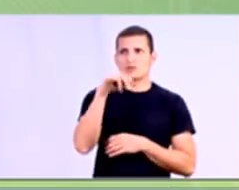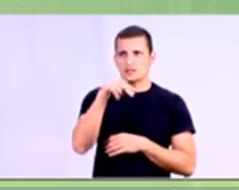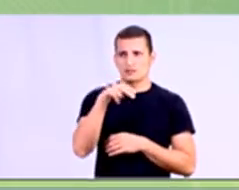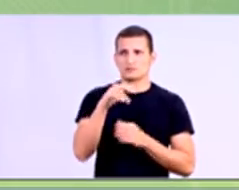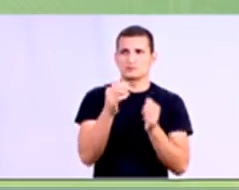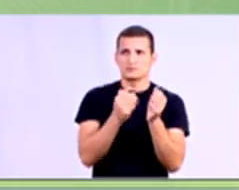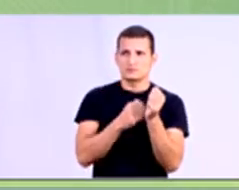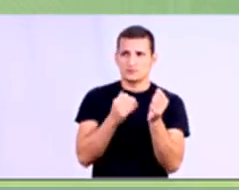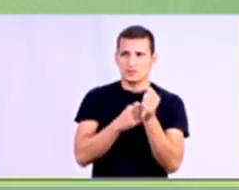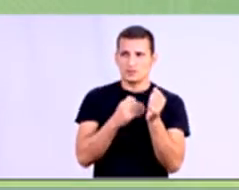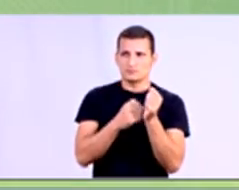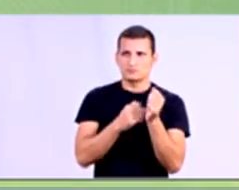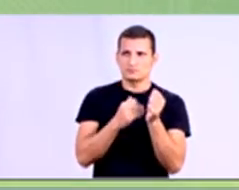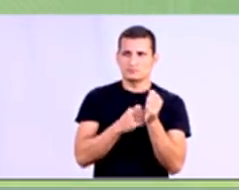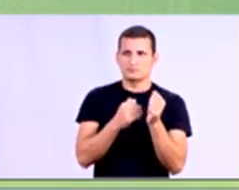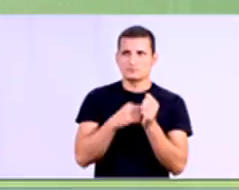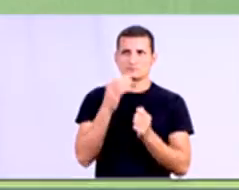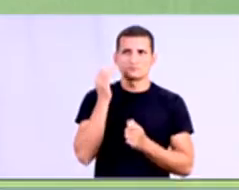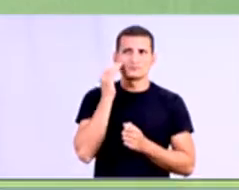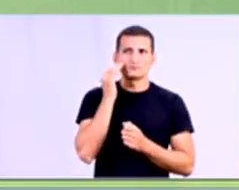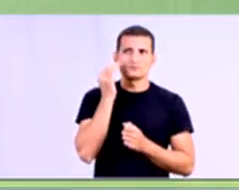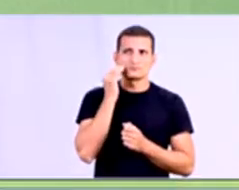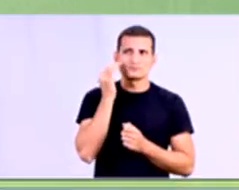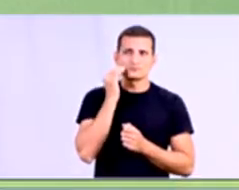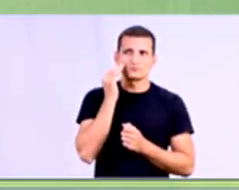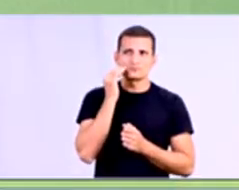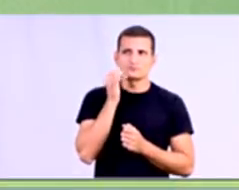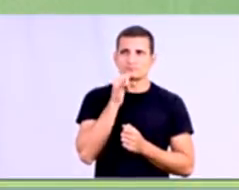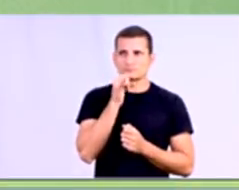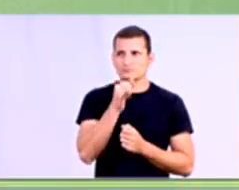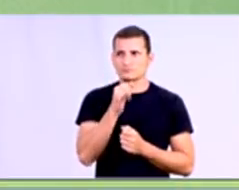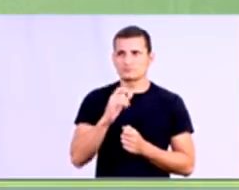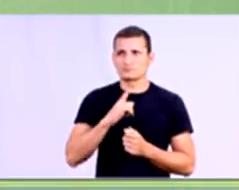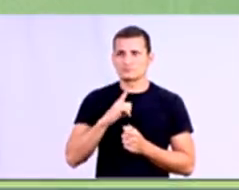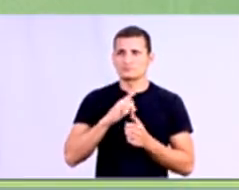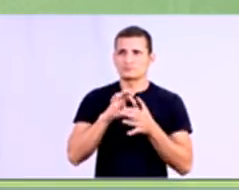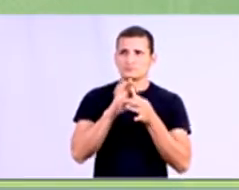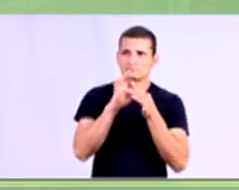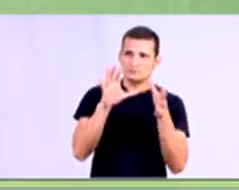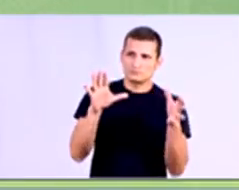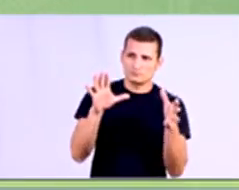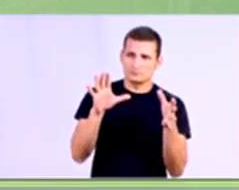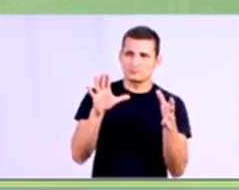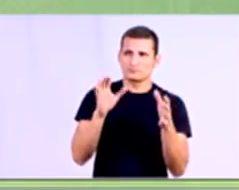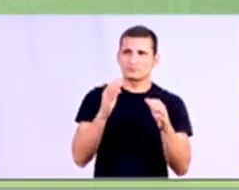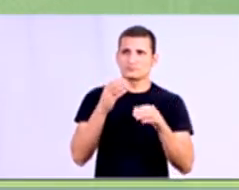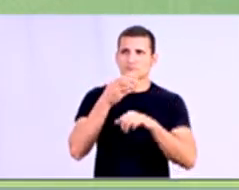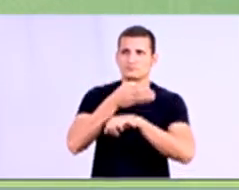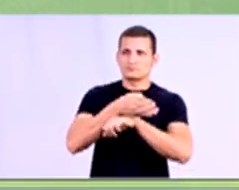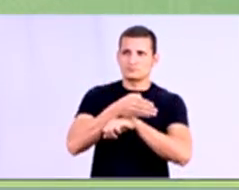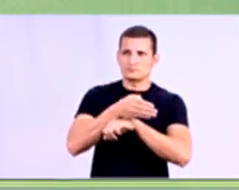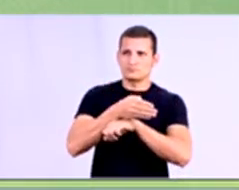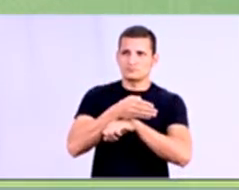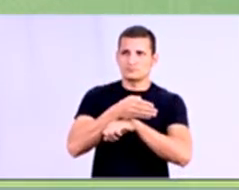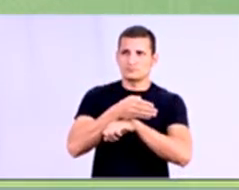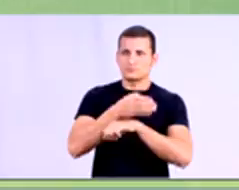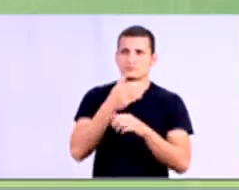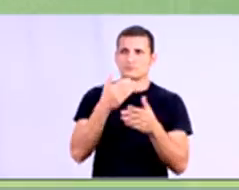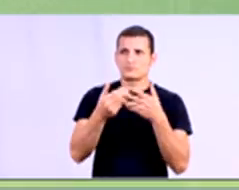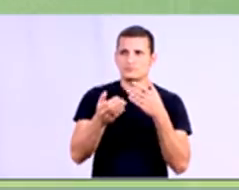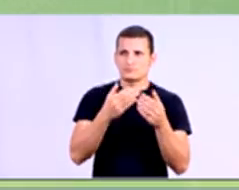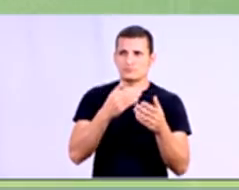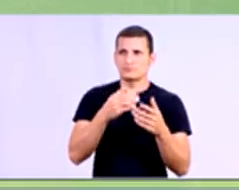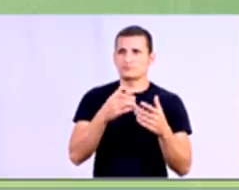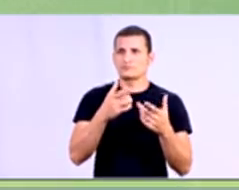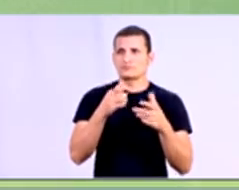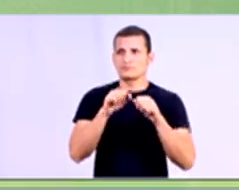e senha e verifico se tem permissão para acessar qualquer um